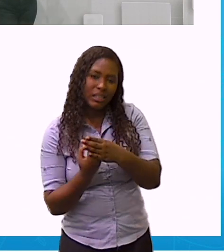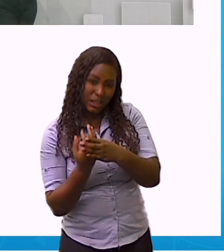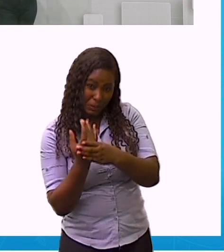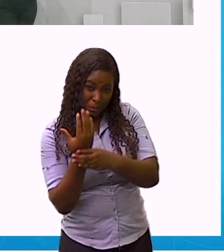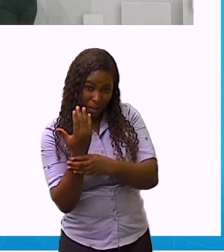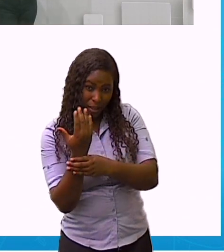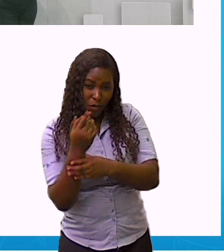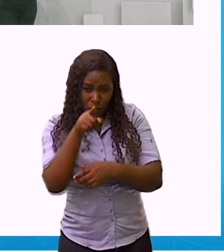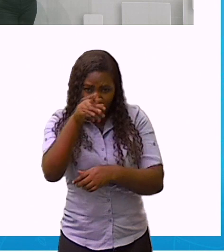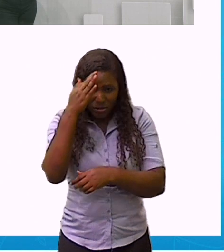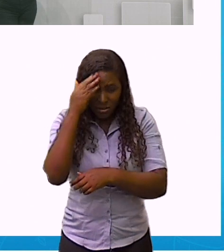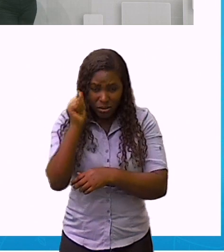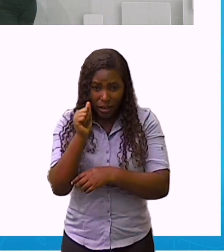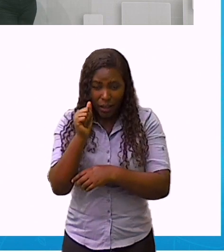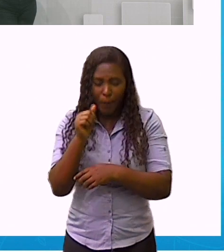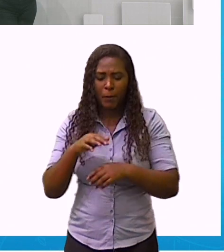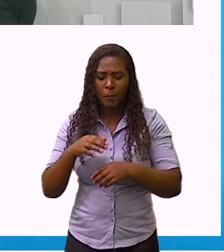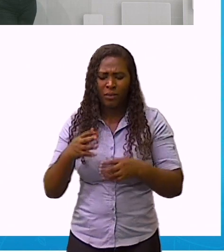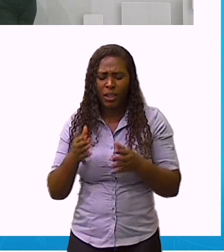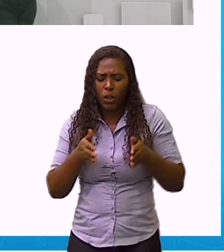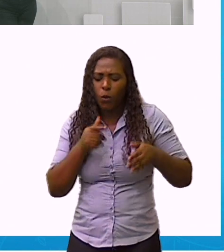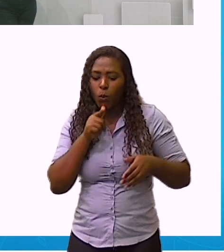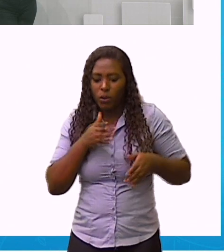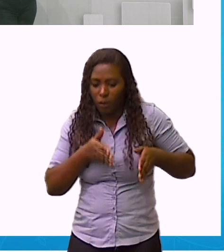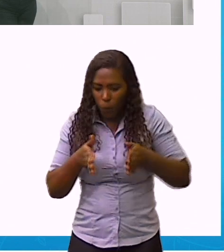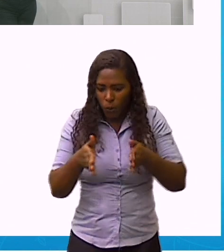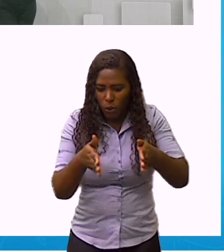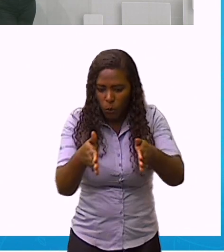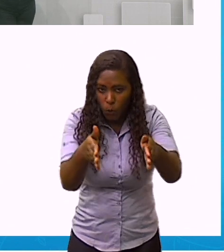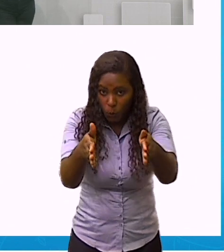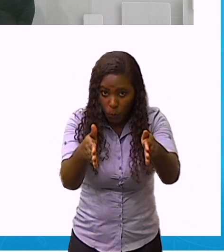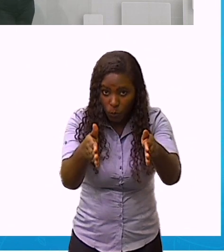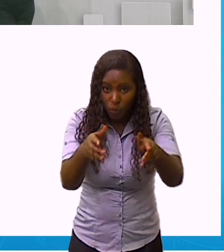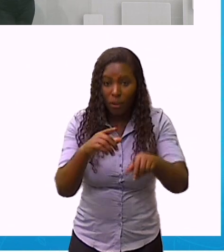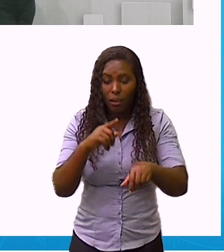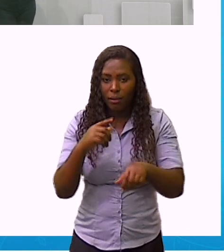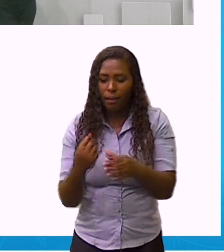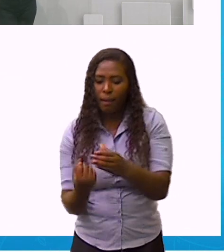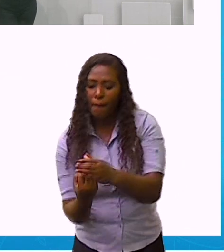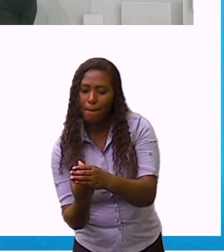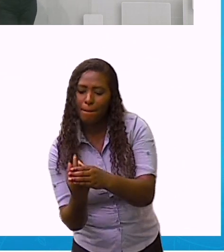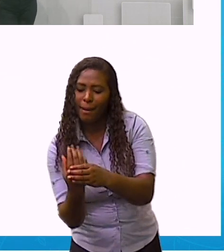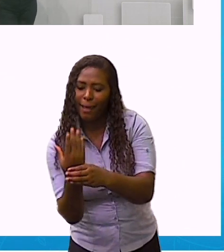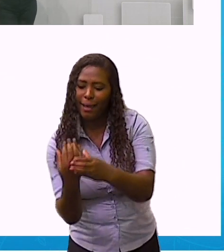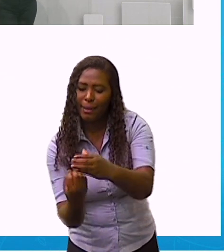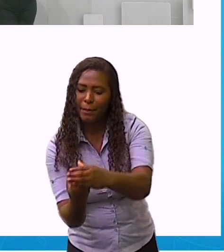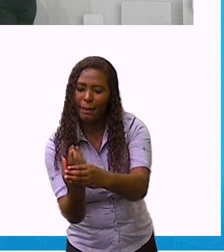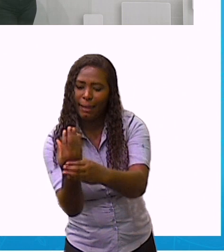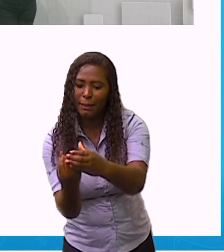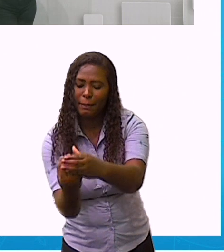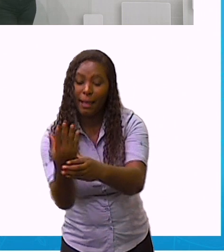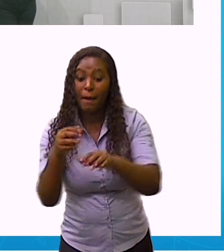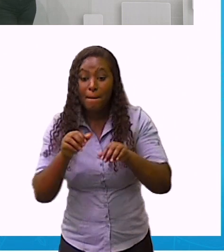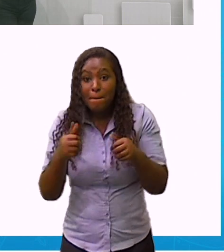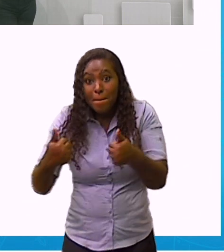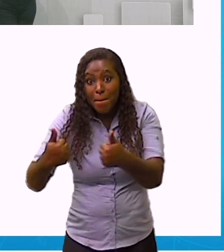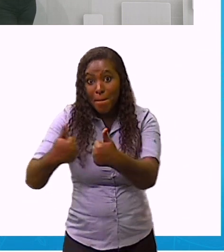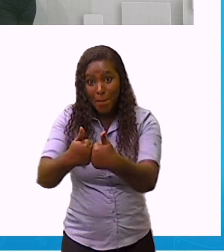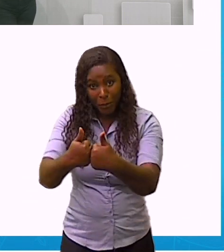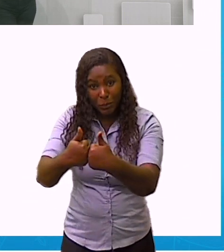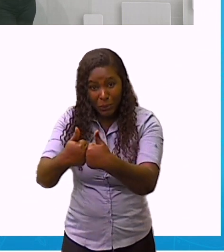margens dos rios, né? Nesse caso, ela foi completamente destruída.